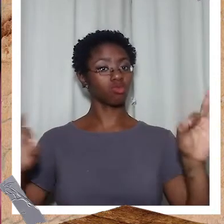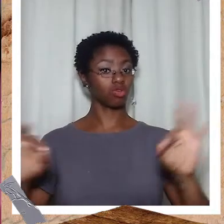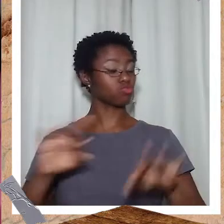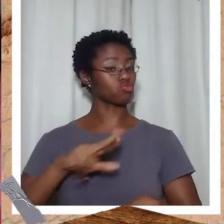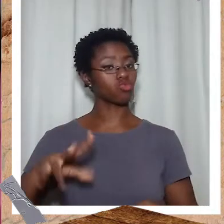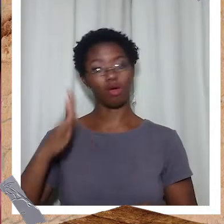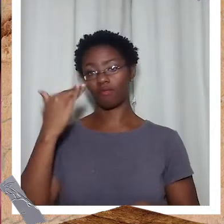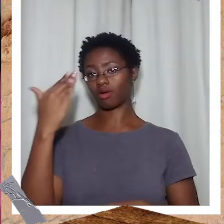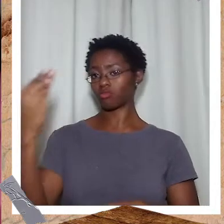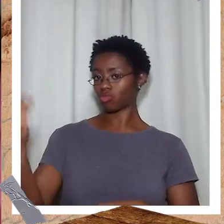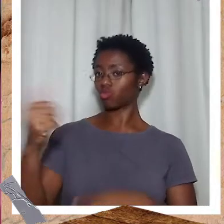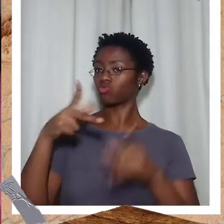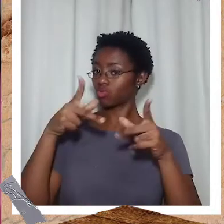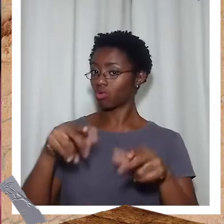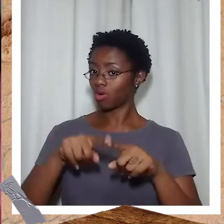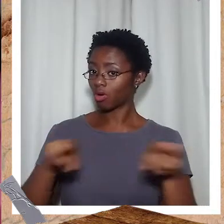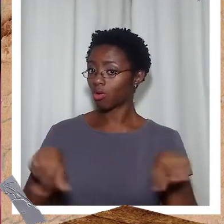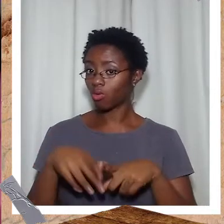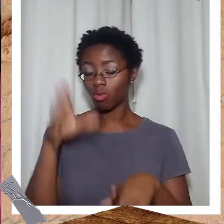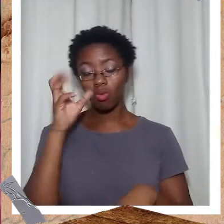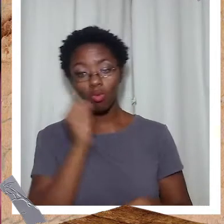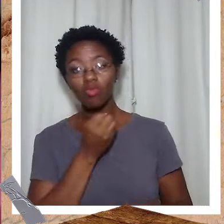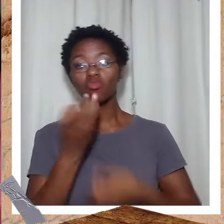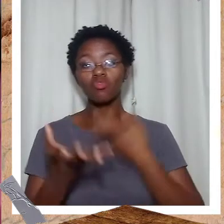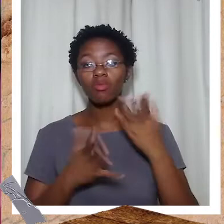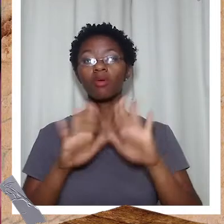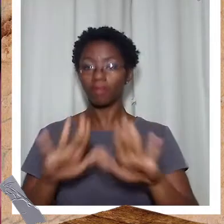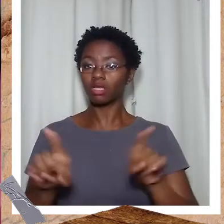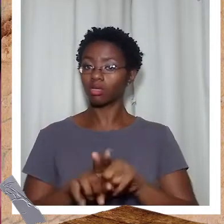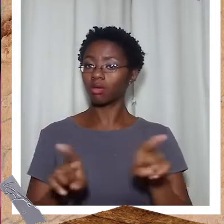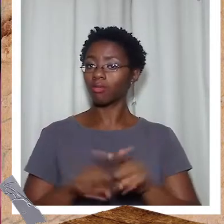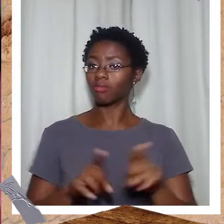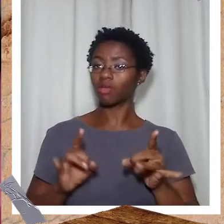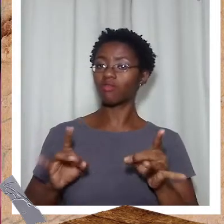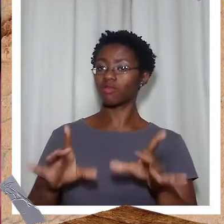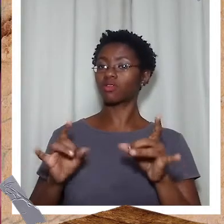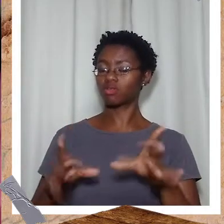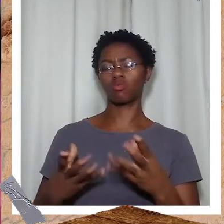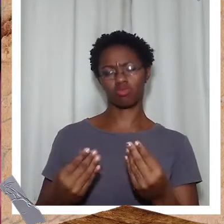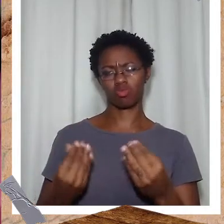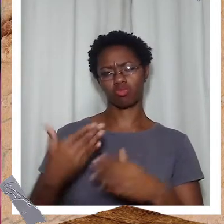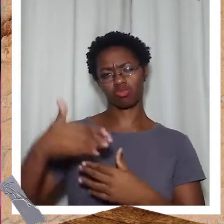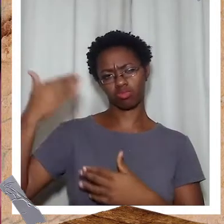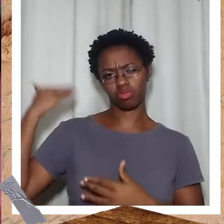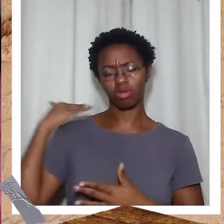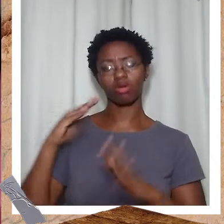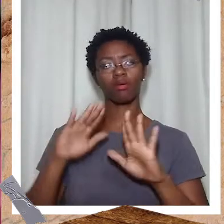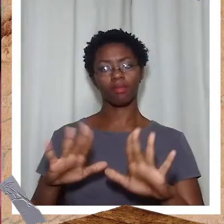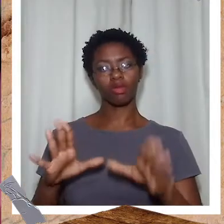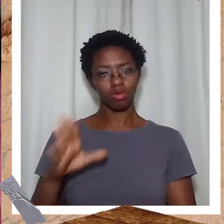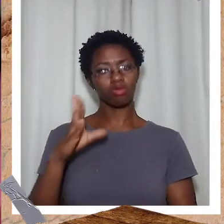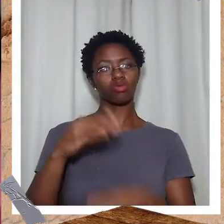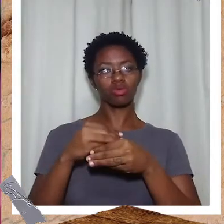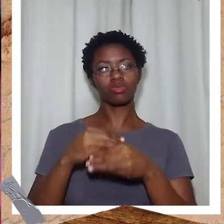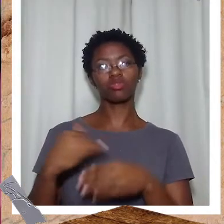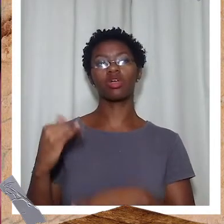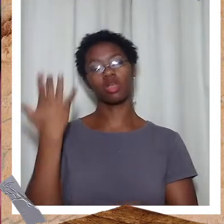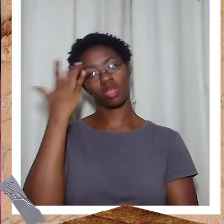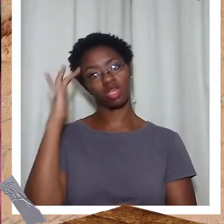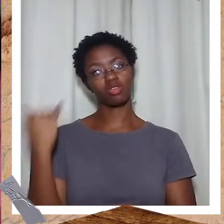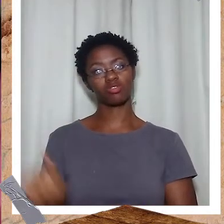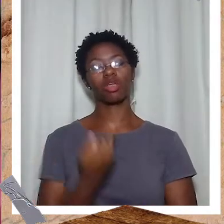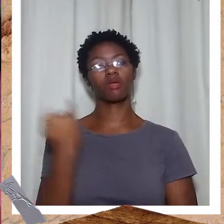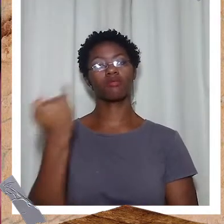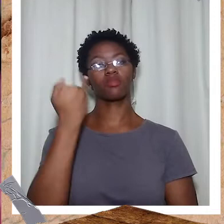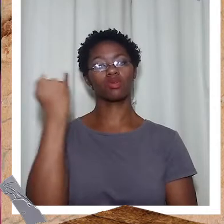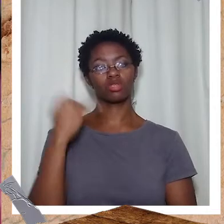sucesso estrondoso que foi Quarto Despejo, mas foi um livro bastante vendido na época, né? E só para complementar, acho que é importante para quem está